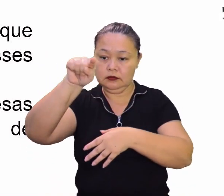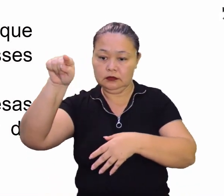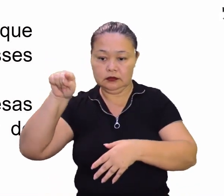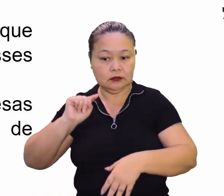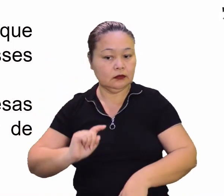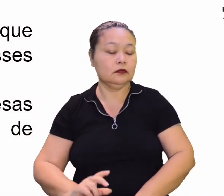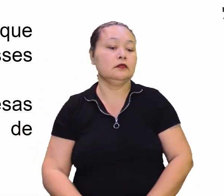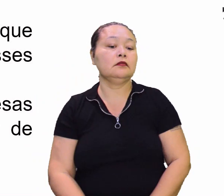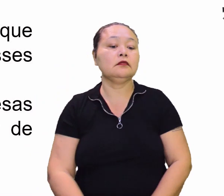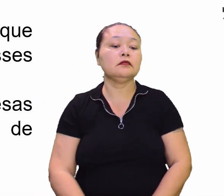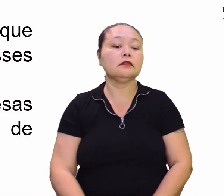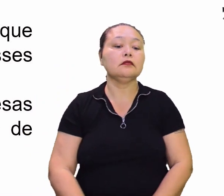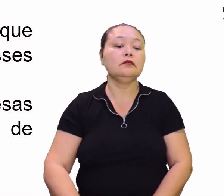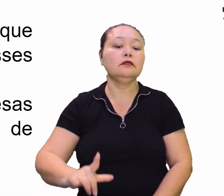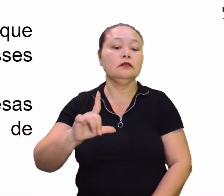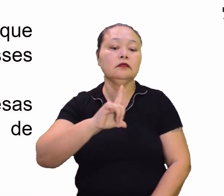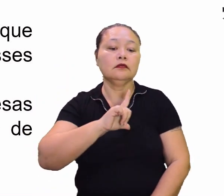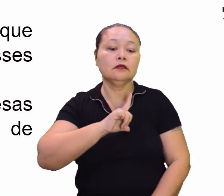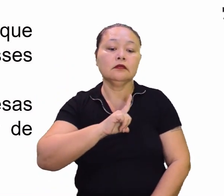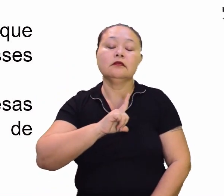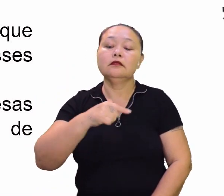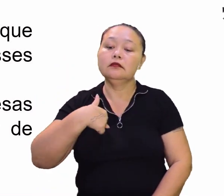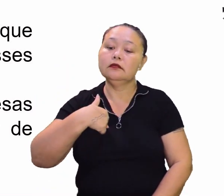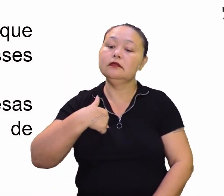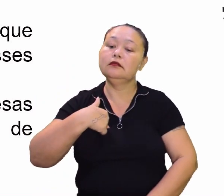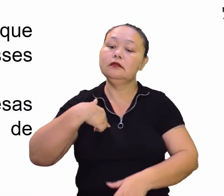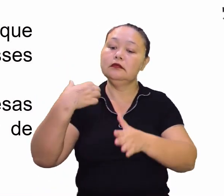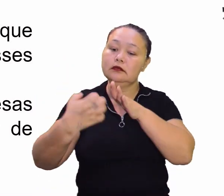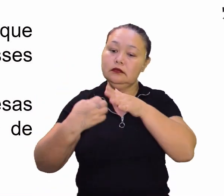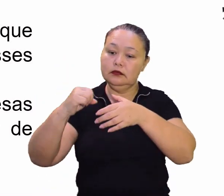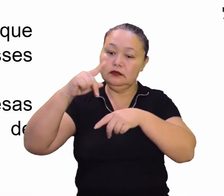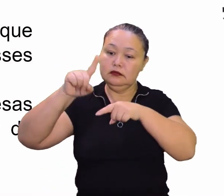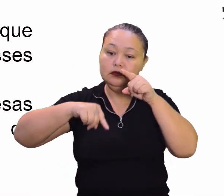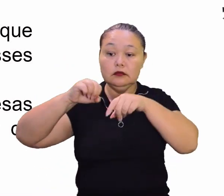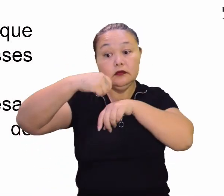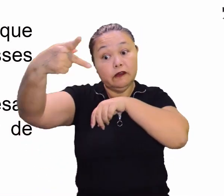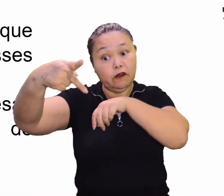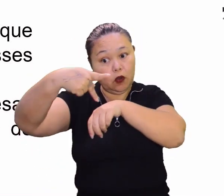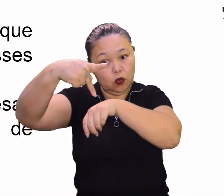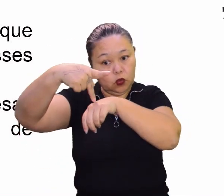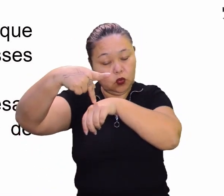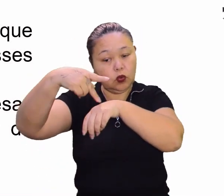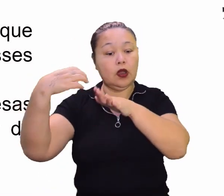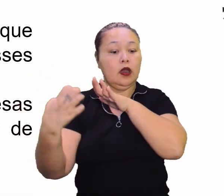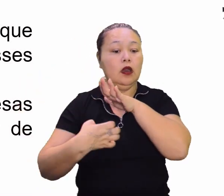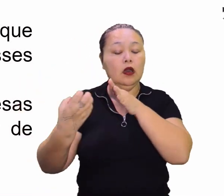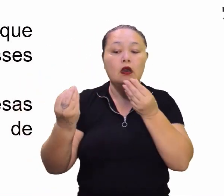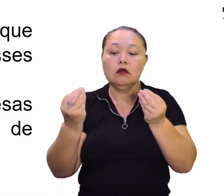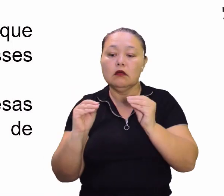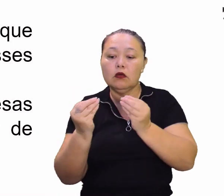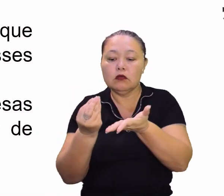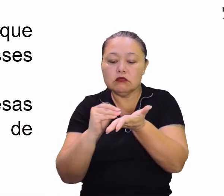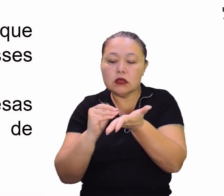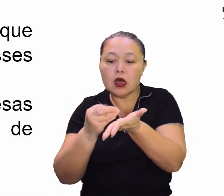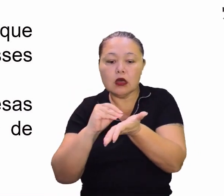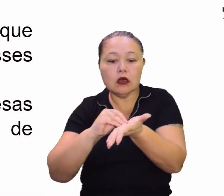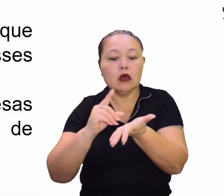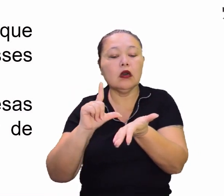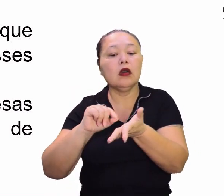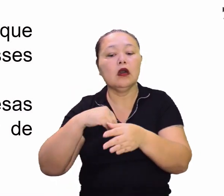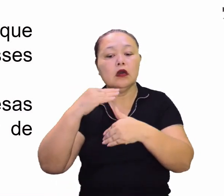desses países. C. Presença de multinacionais e empresas maquiladoras que